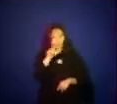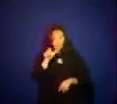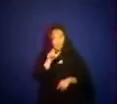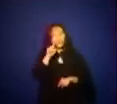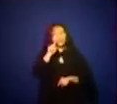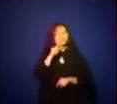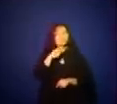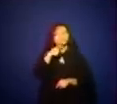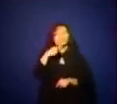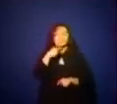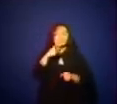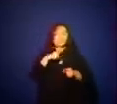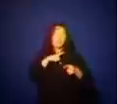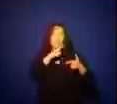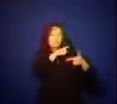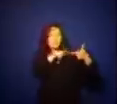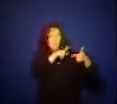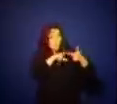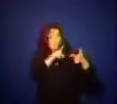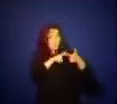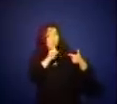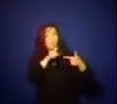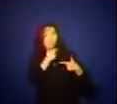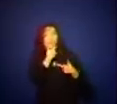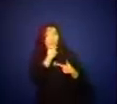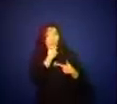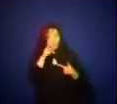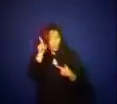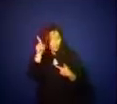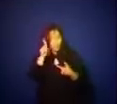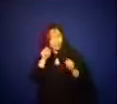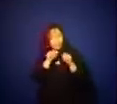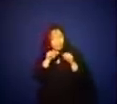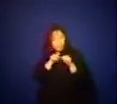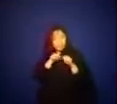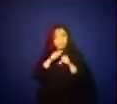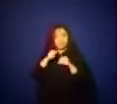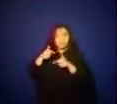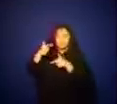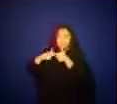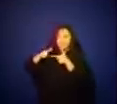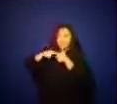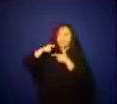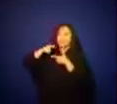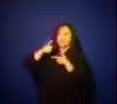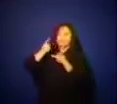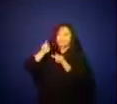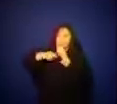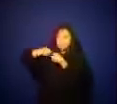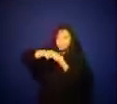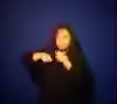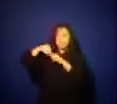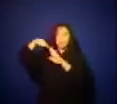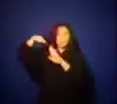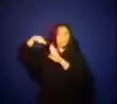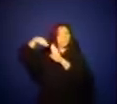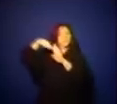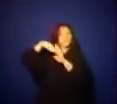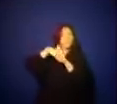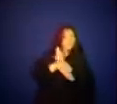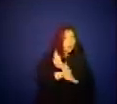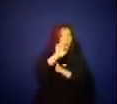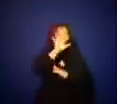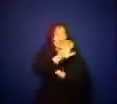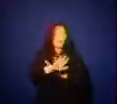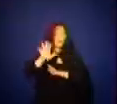vez que eu tive aqui né no evento em inglês que se assemelha a mercado emergente Aliás se você olhar o jogo da Inglaterra é o pior desempenho da Europa disparado